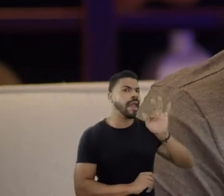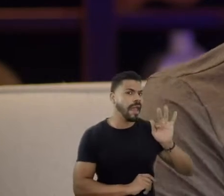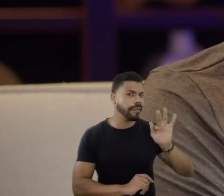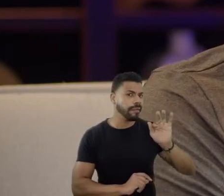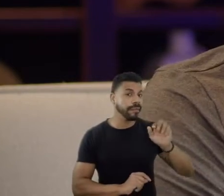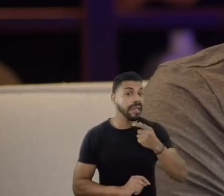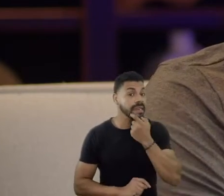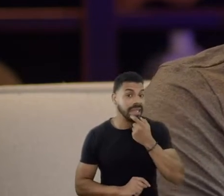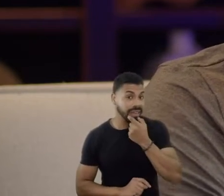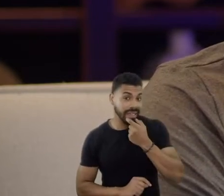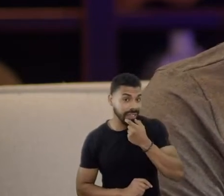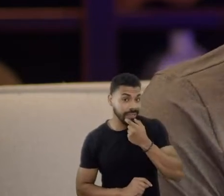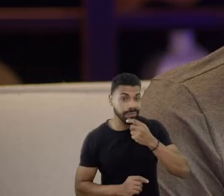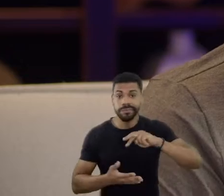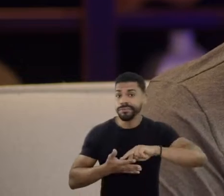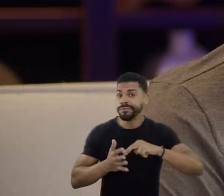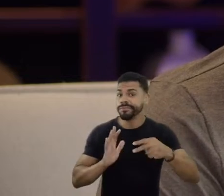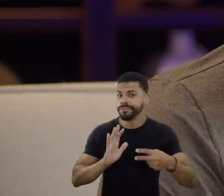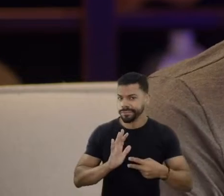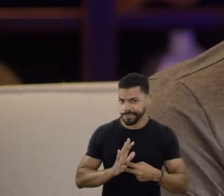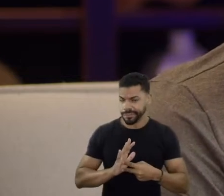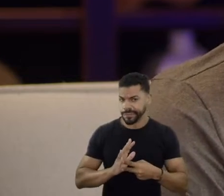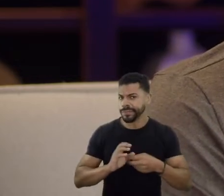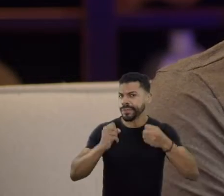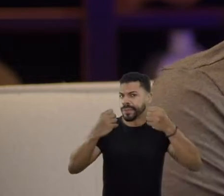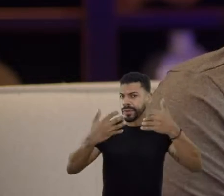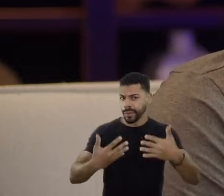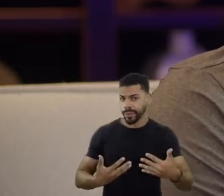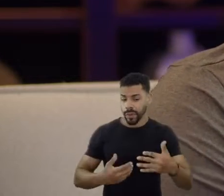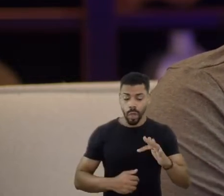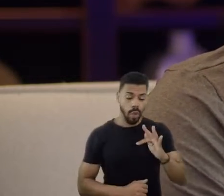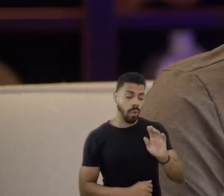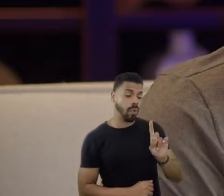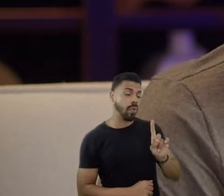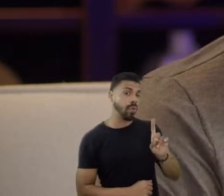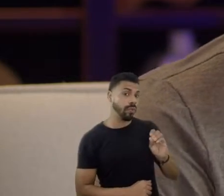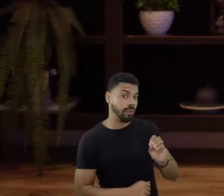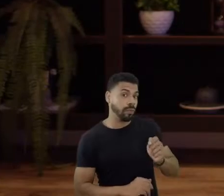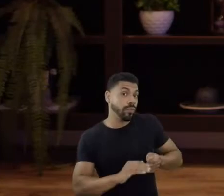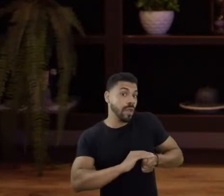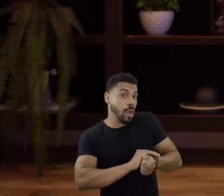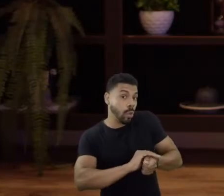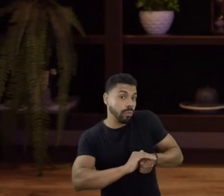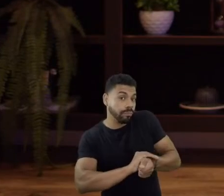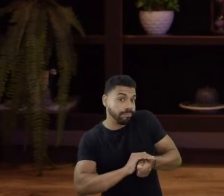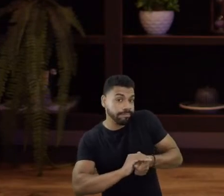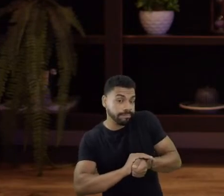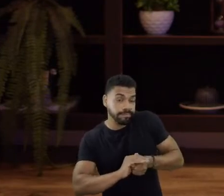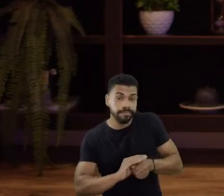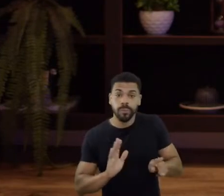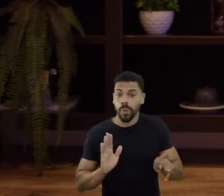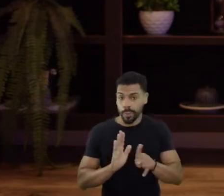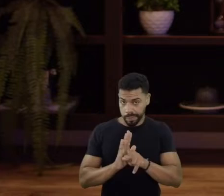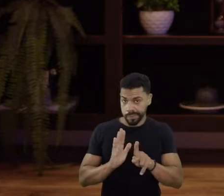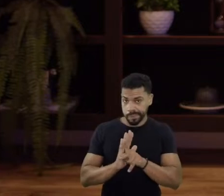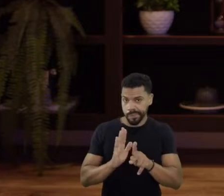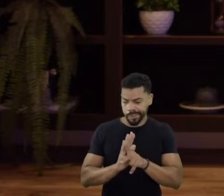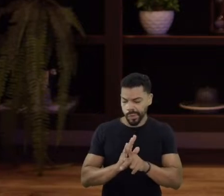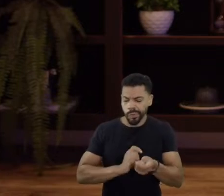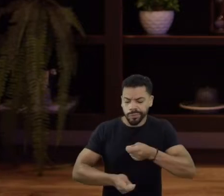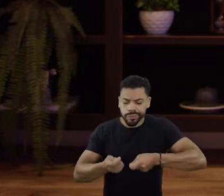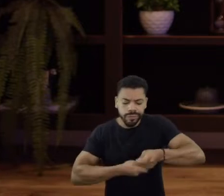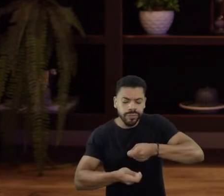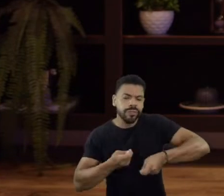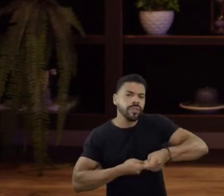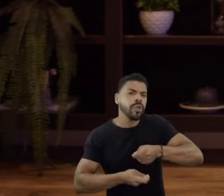significa Exchange traded funds Então são Fundos negociados em bolsa Normalmente quando a gente fala de Fundo de Investimento